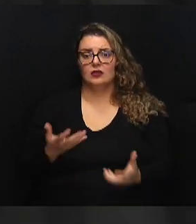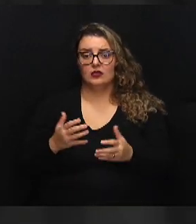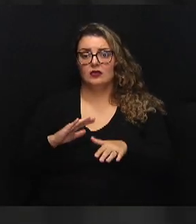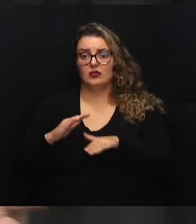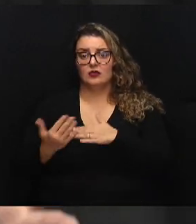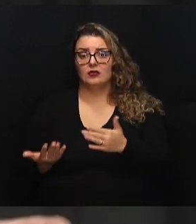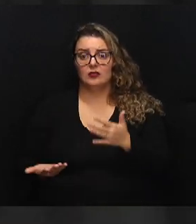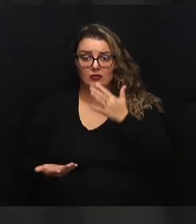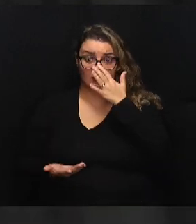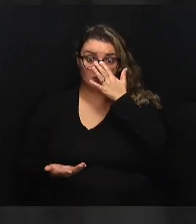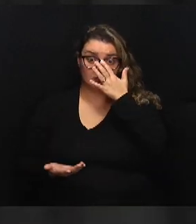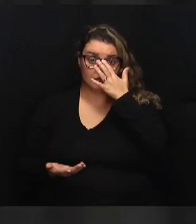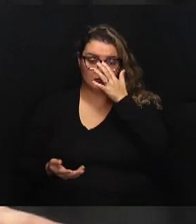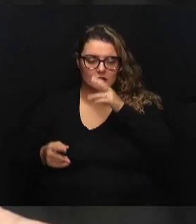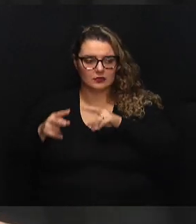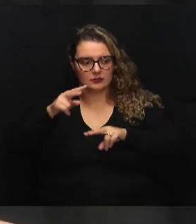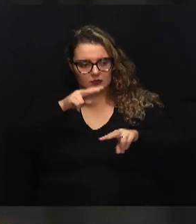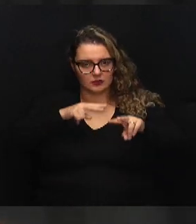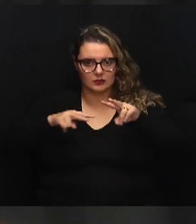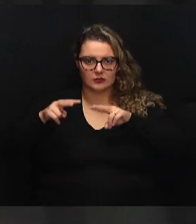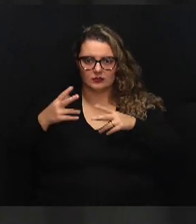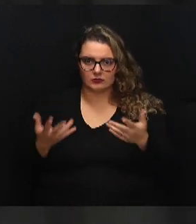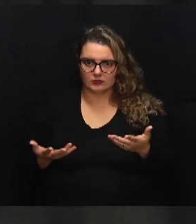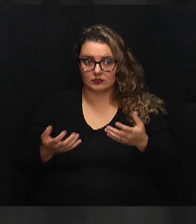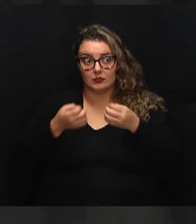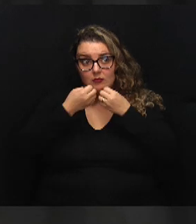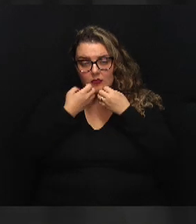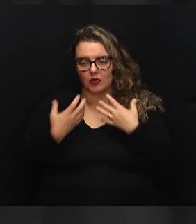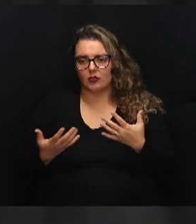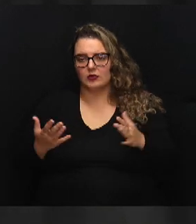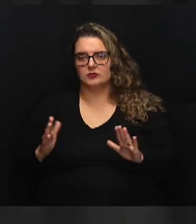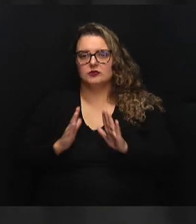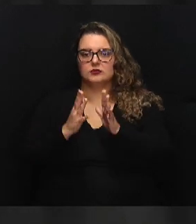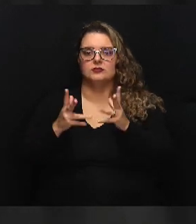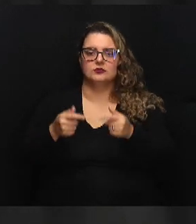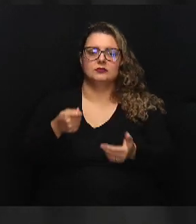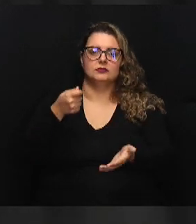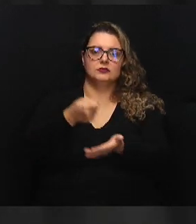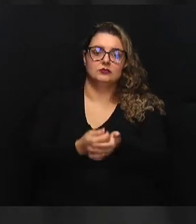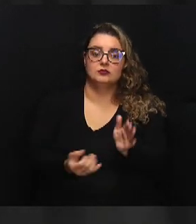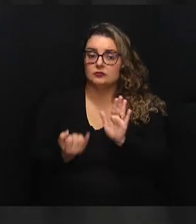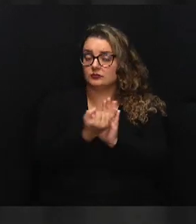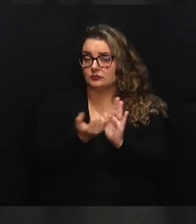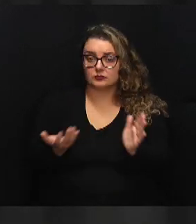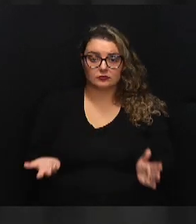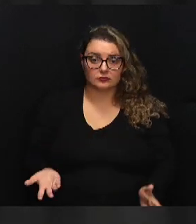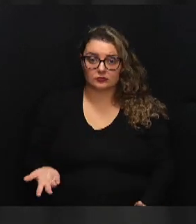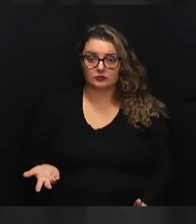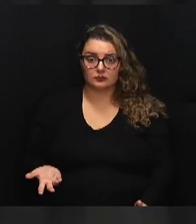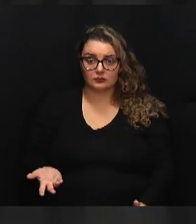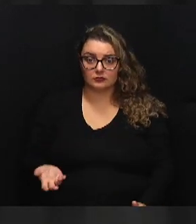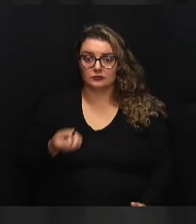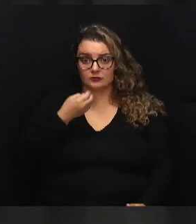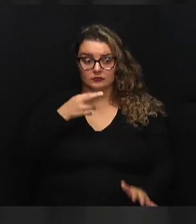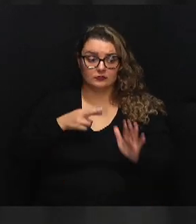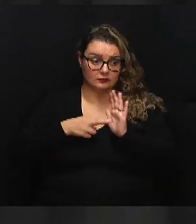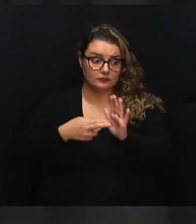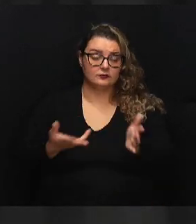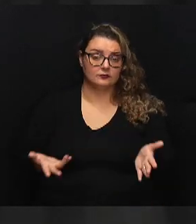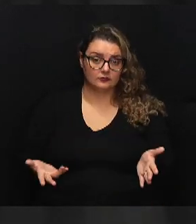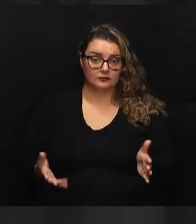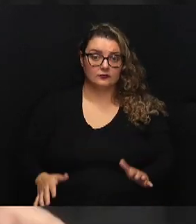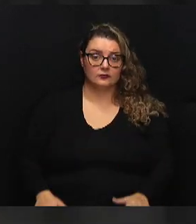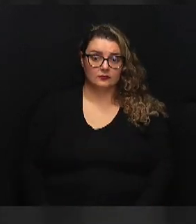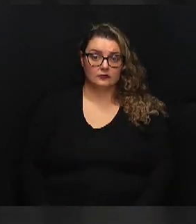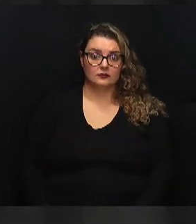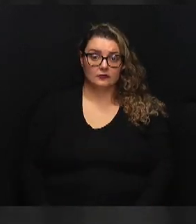dela com aparência, entendeu? Diante daquilo que ela paga de imposto, bem representado,